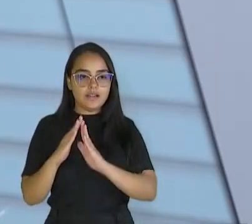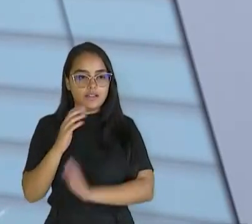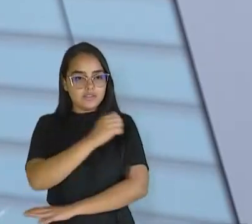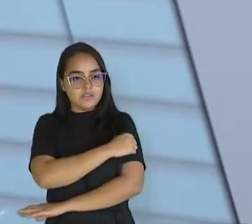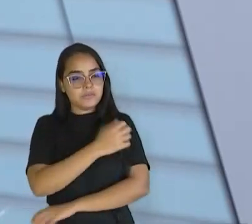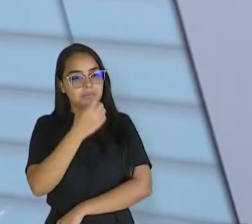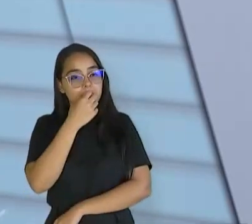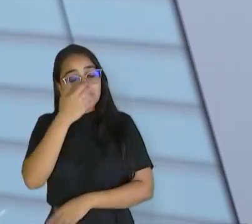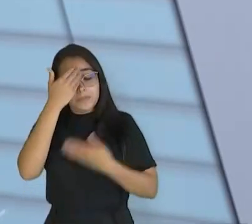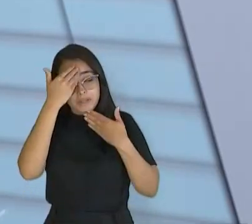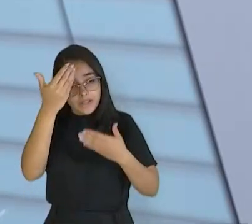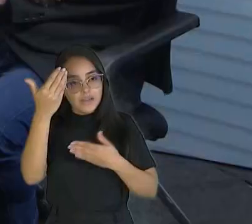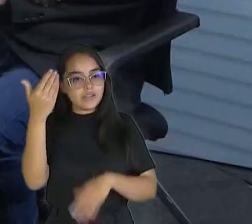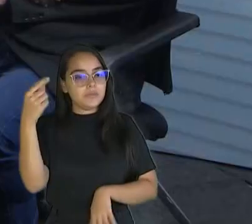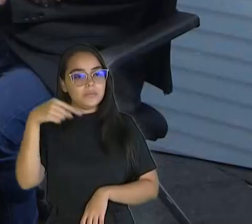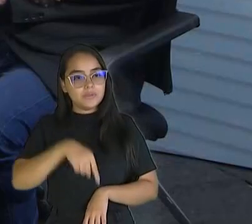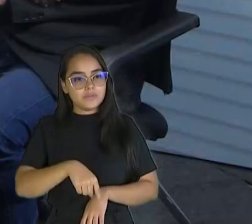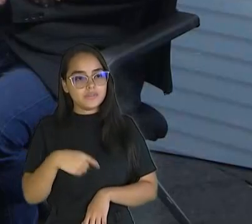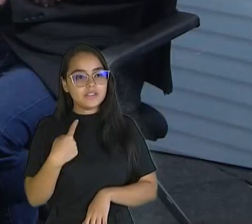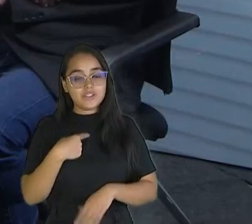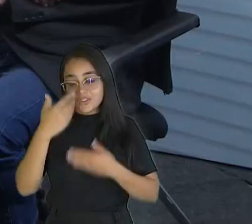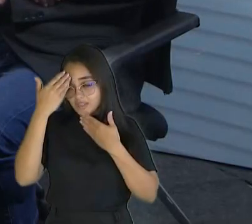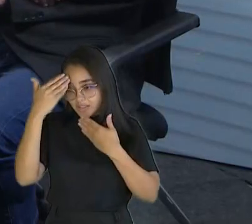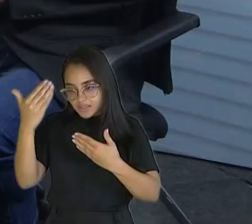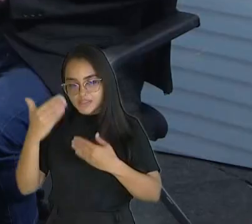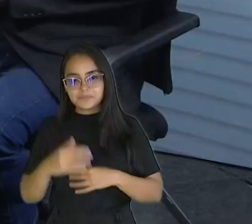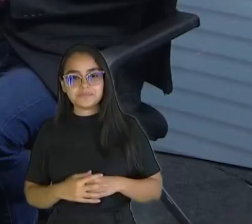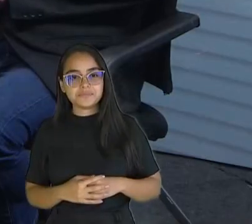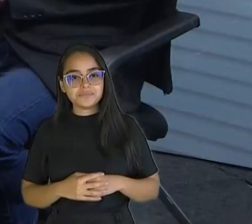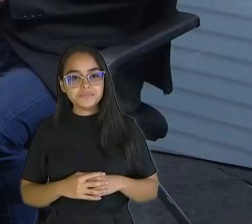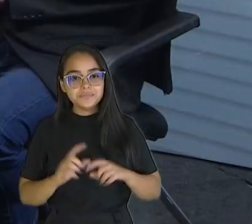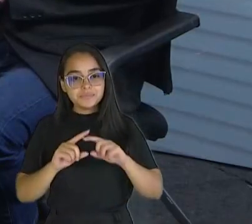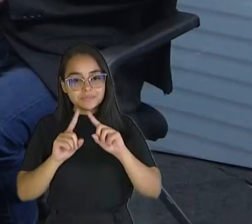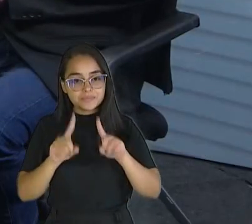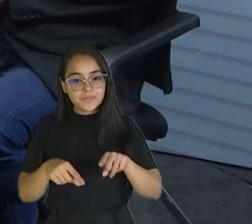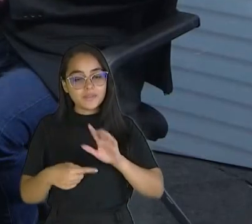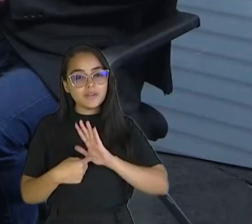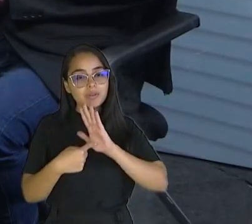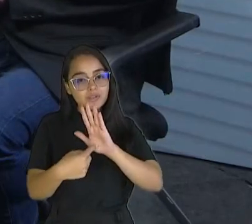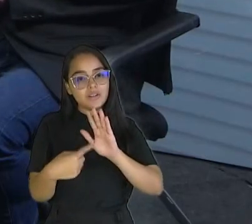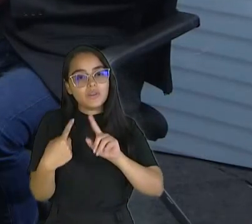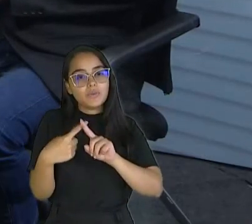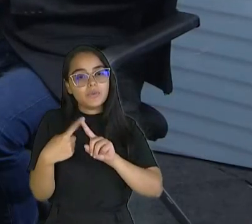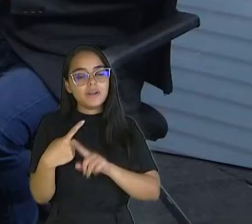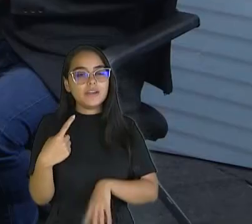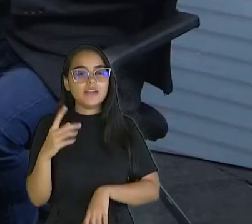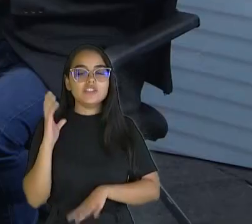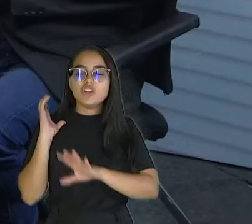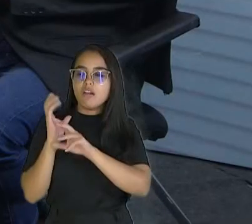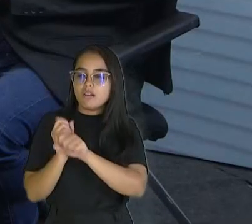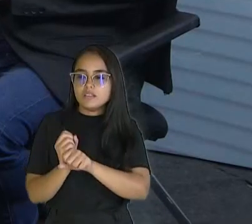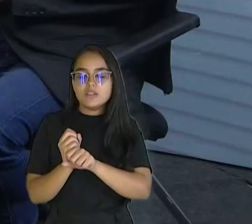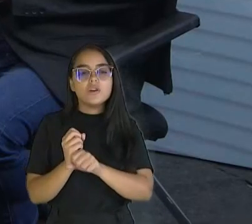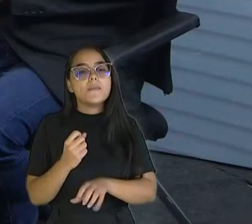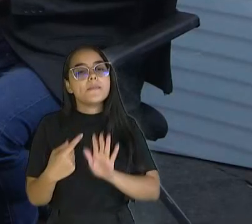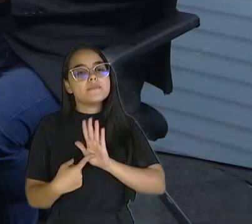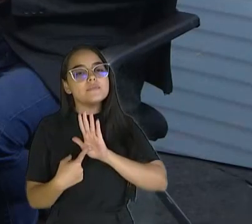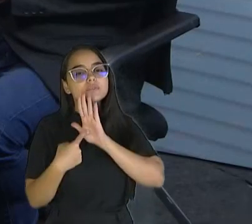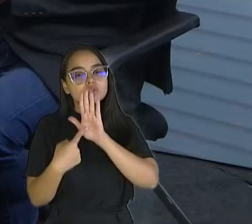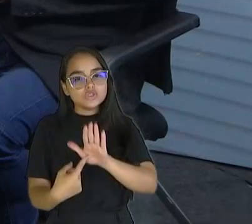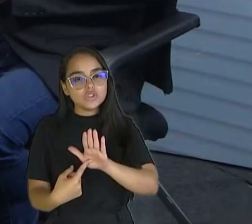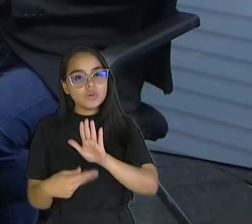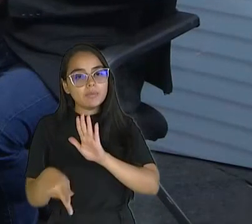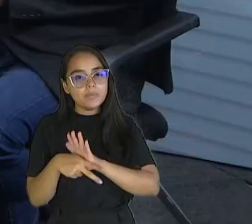por terem vindo. Nós que agradecemos. Esse programa é muito importante porque a gente resgatou muita coisa aqui e mostrou